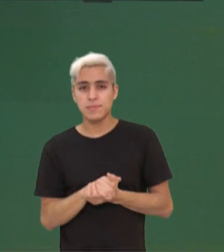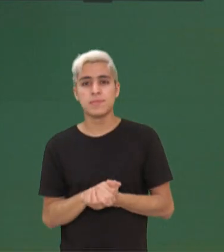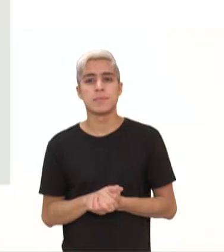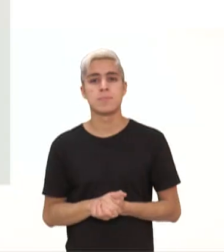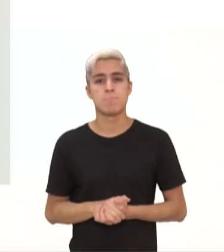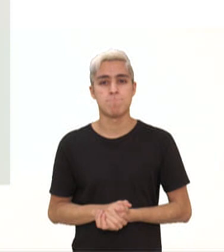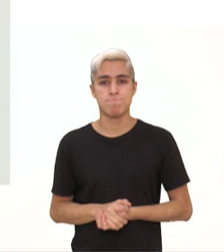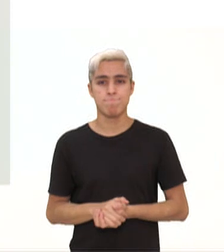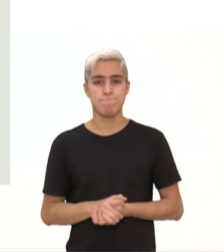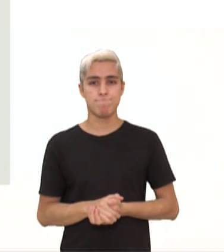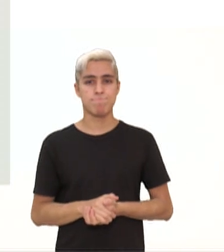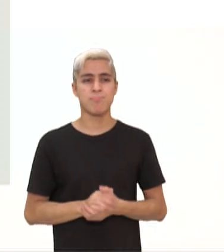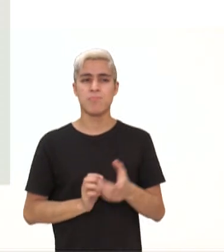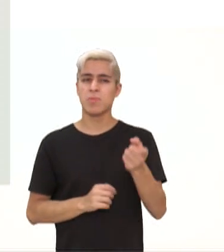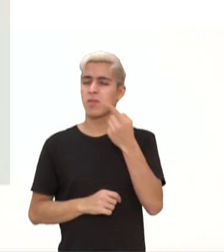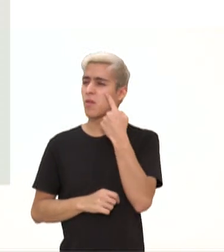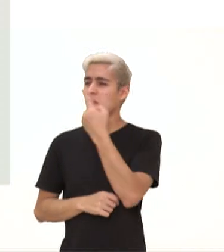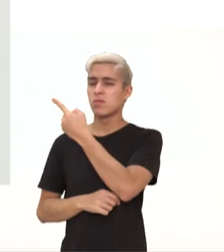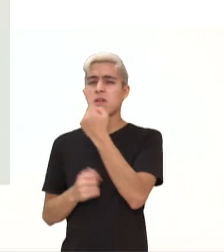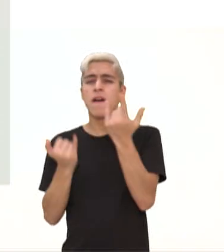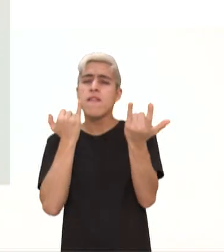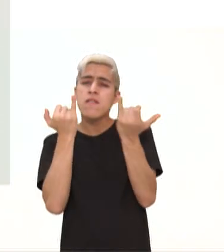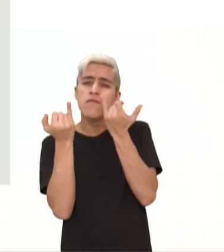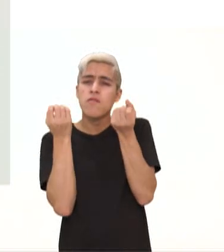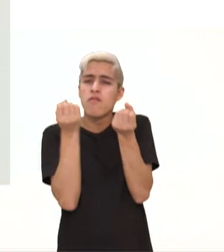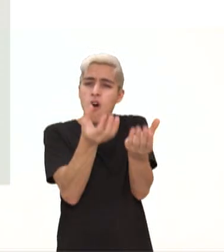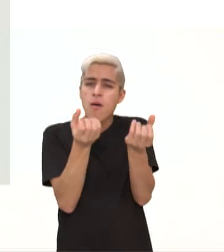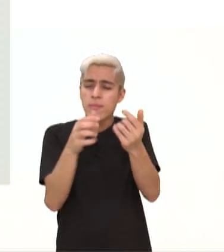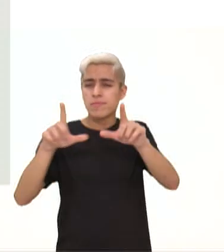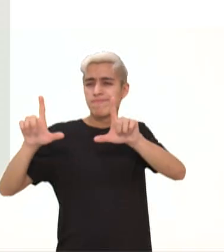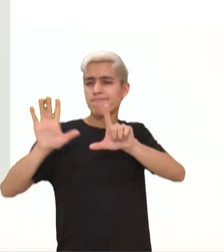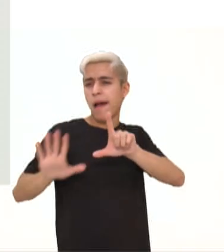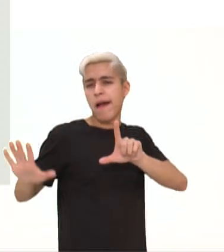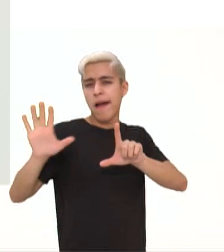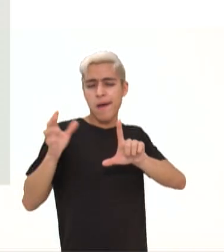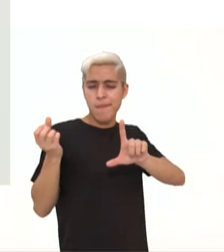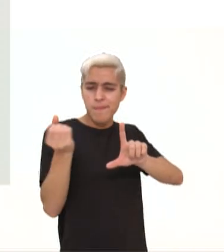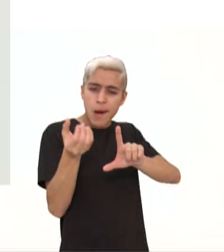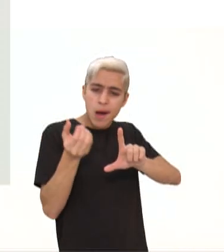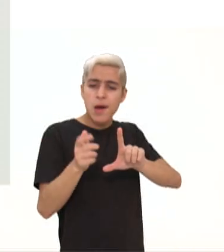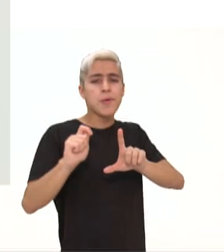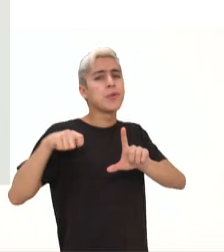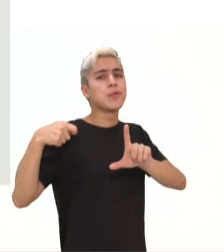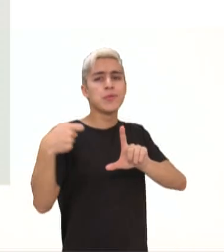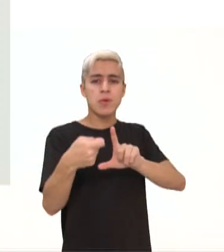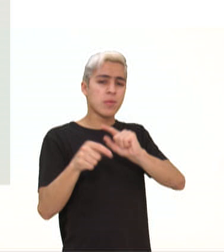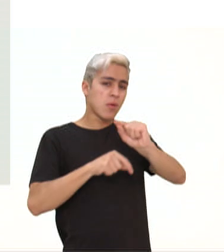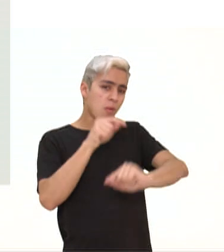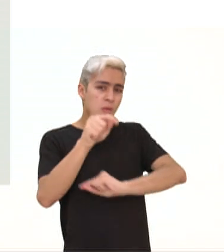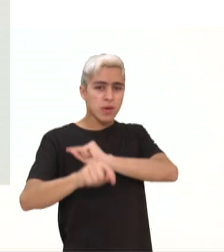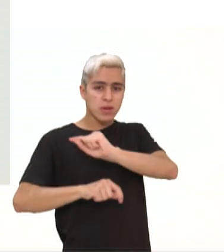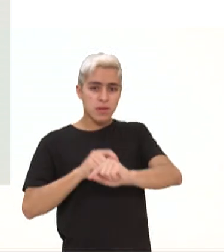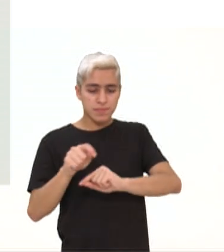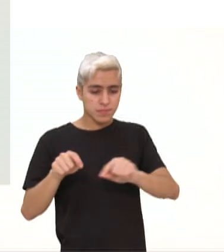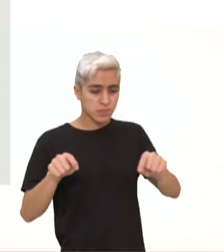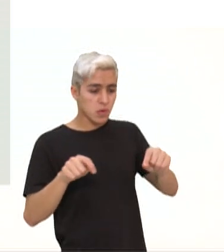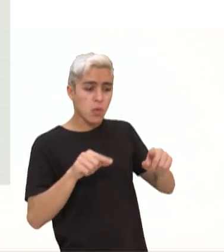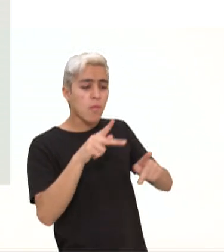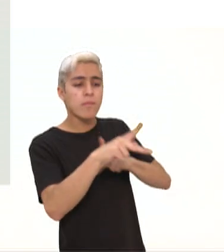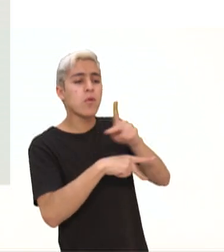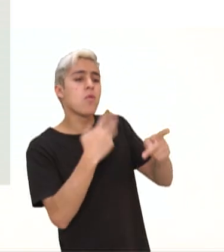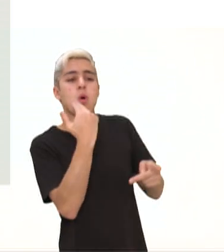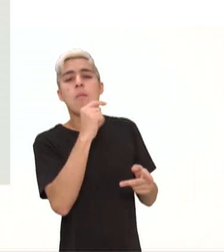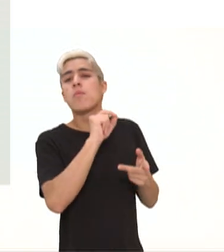lá, aqui são só alguns infográficos para ilustrar um pouquinho a ideia ali do que chega na mesa da população,